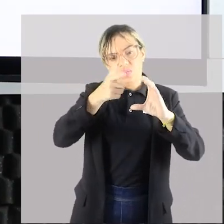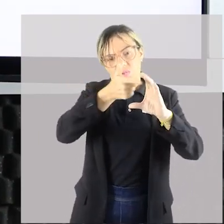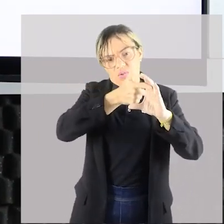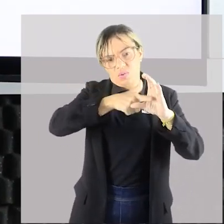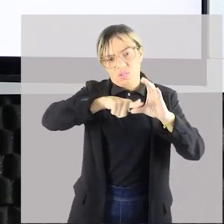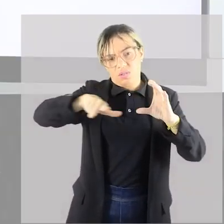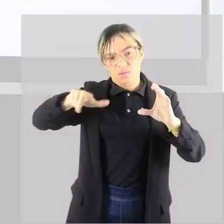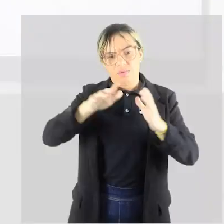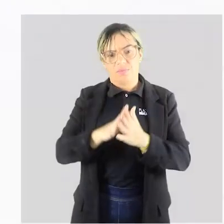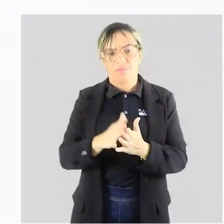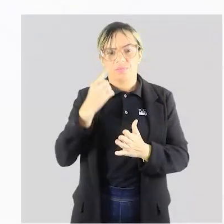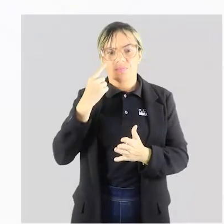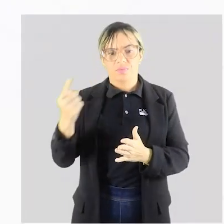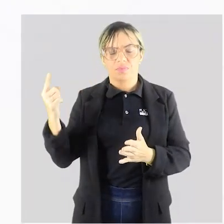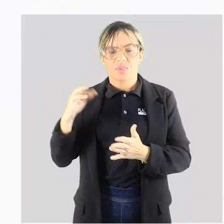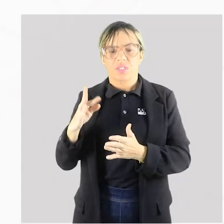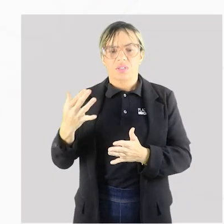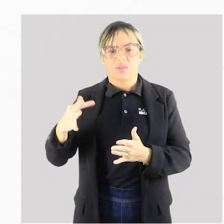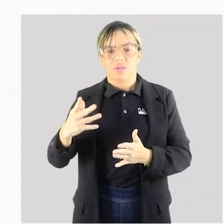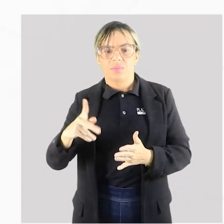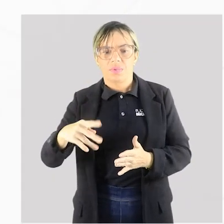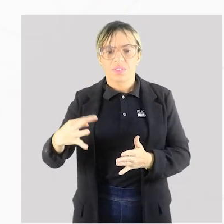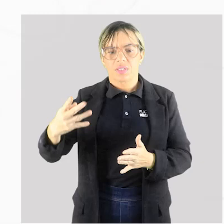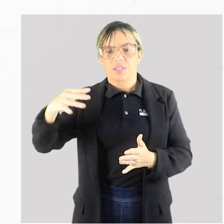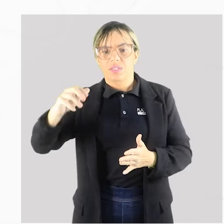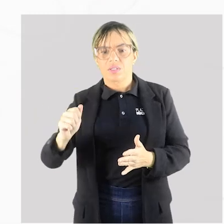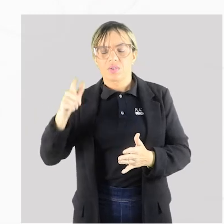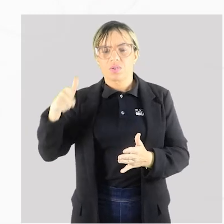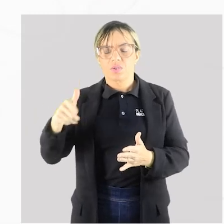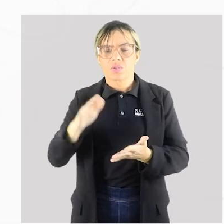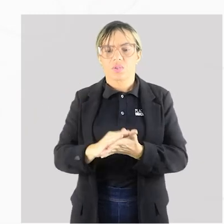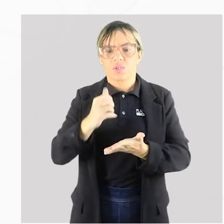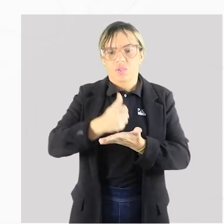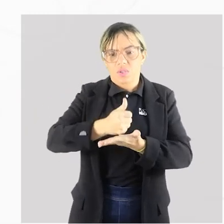questão. A rifampicina